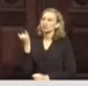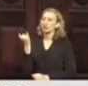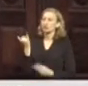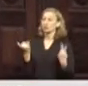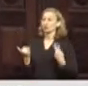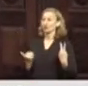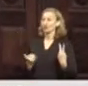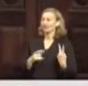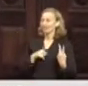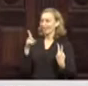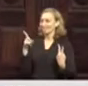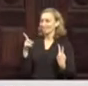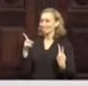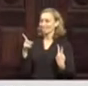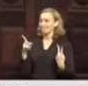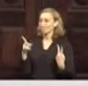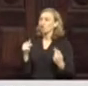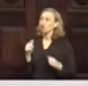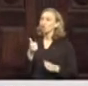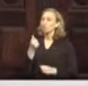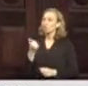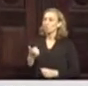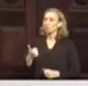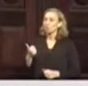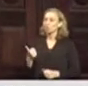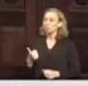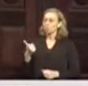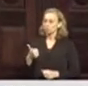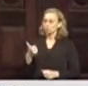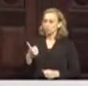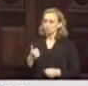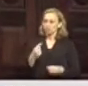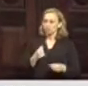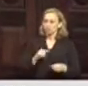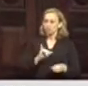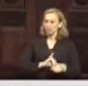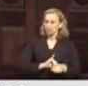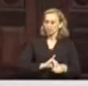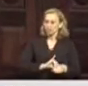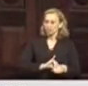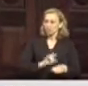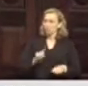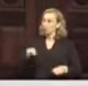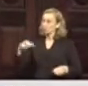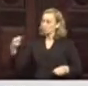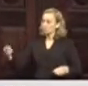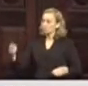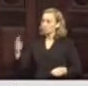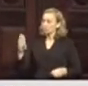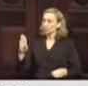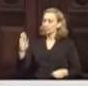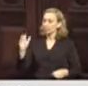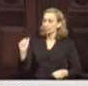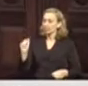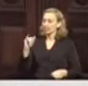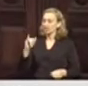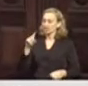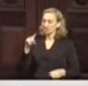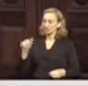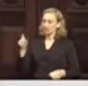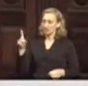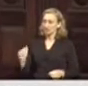dois, um na capital e outro na Baixada no interior. E jamais abri a